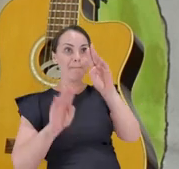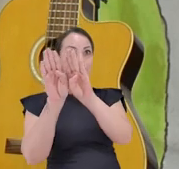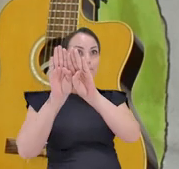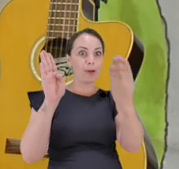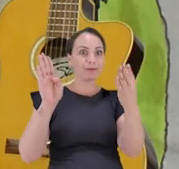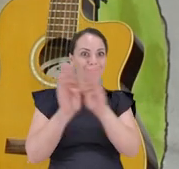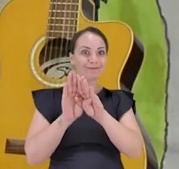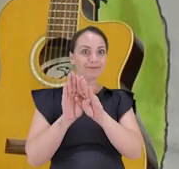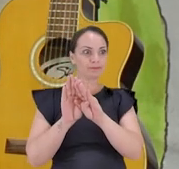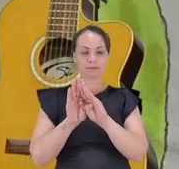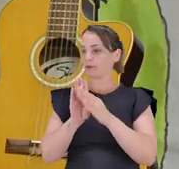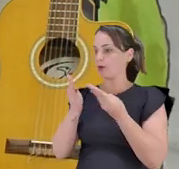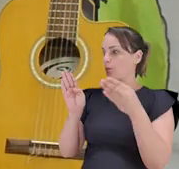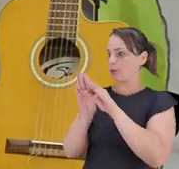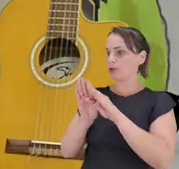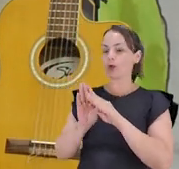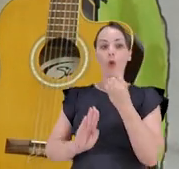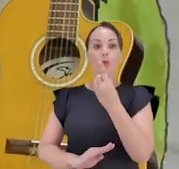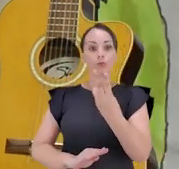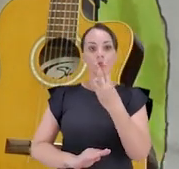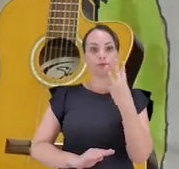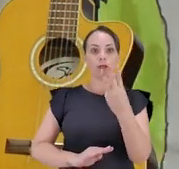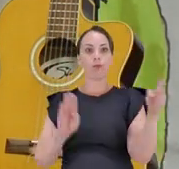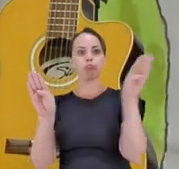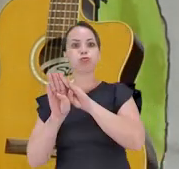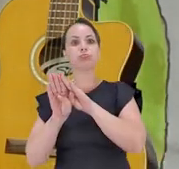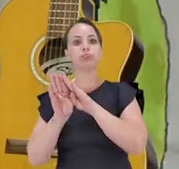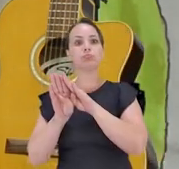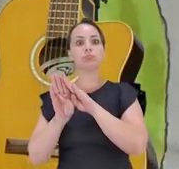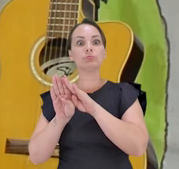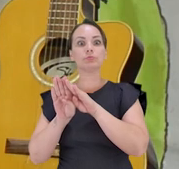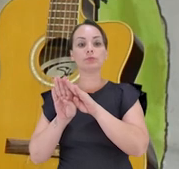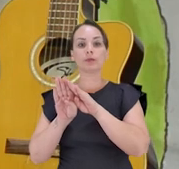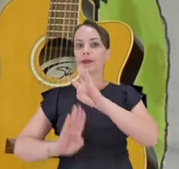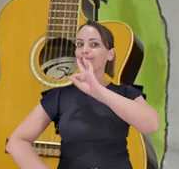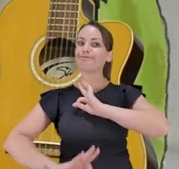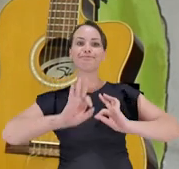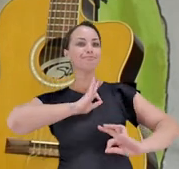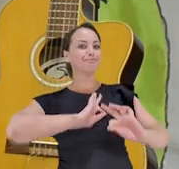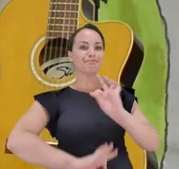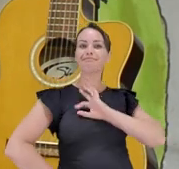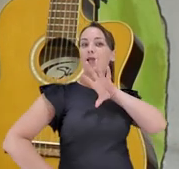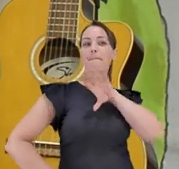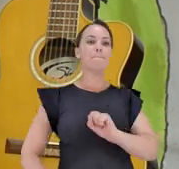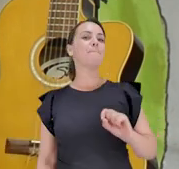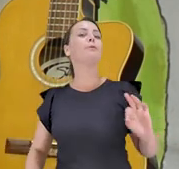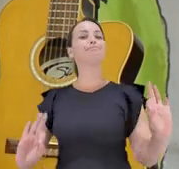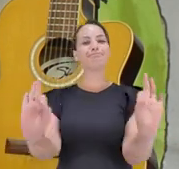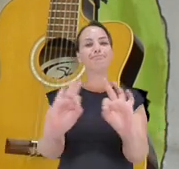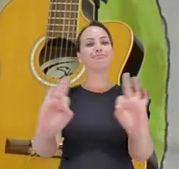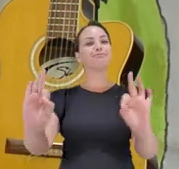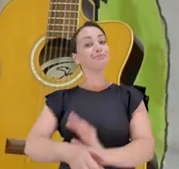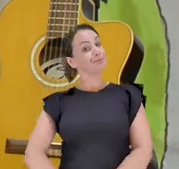fechar? Ti, uma porta, vamos fechar? Um, dois, três. E a onça não pegou ninguém? E a onça não pegou